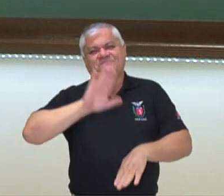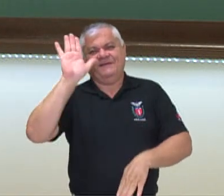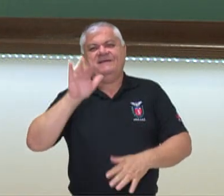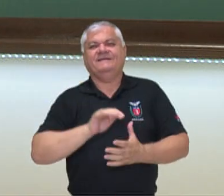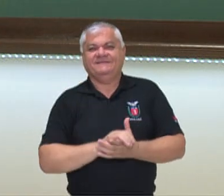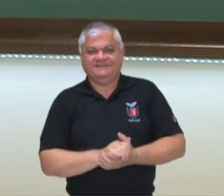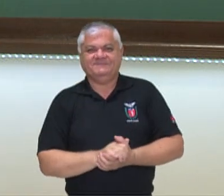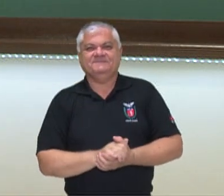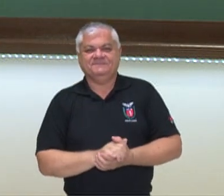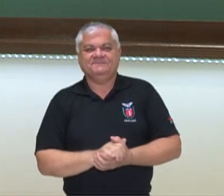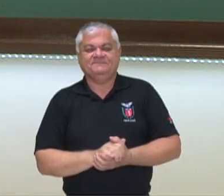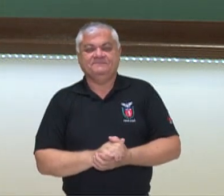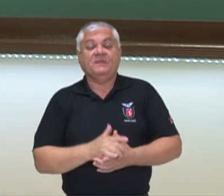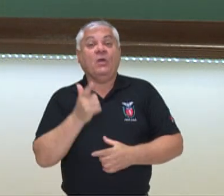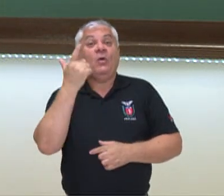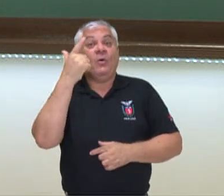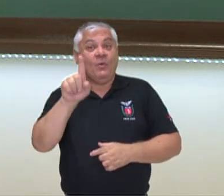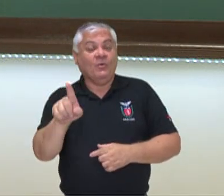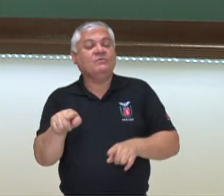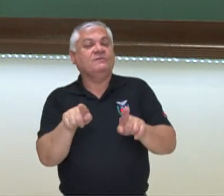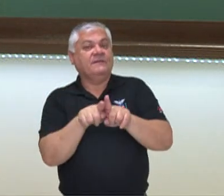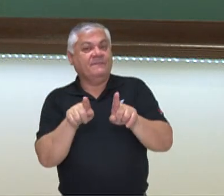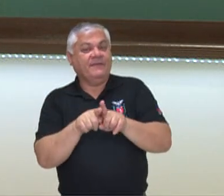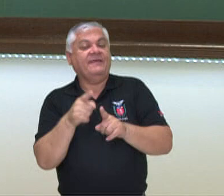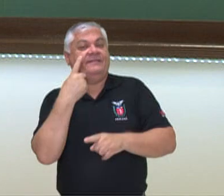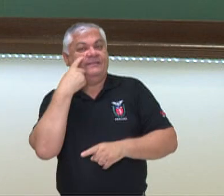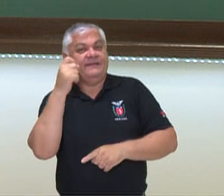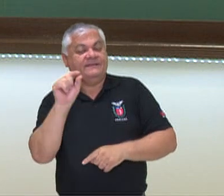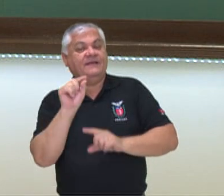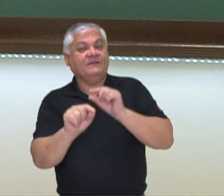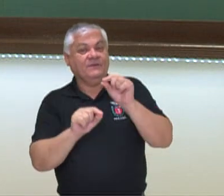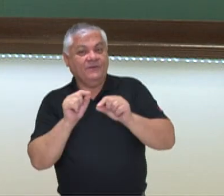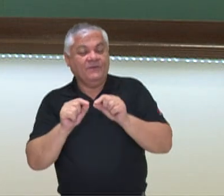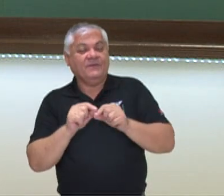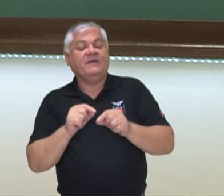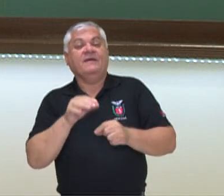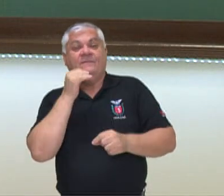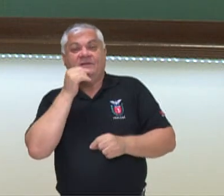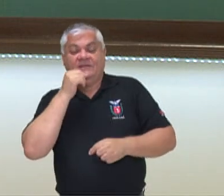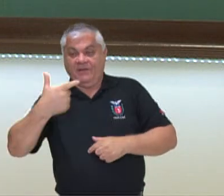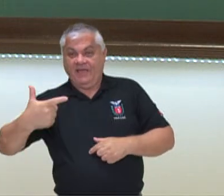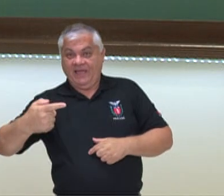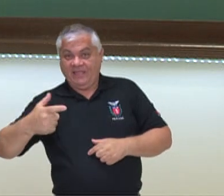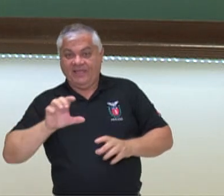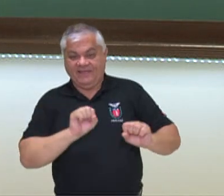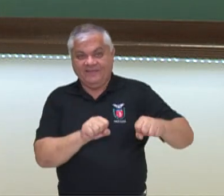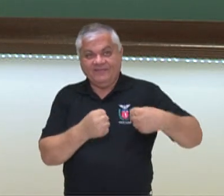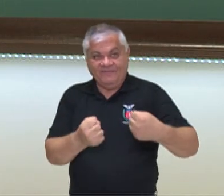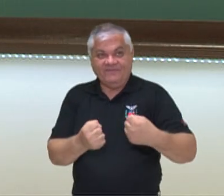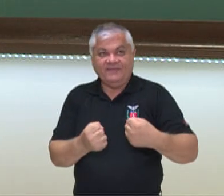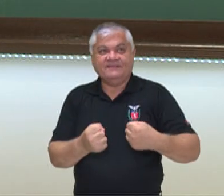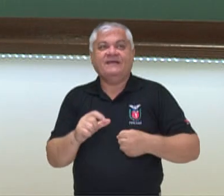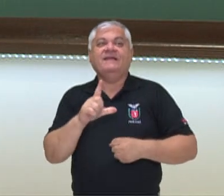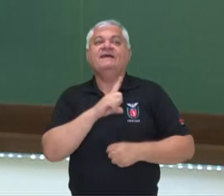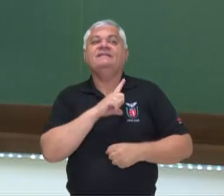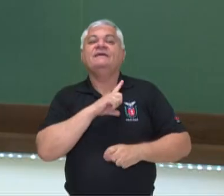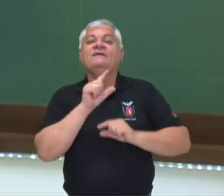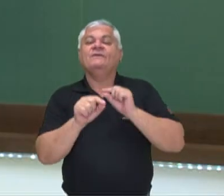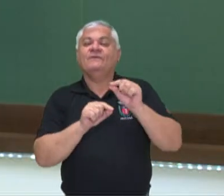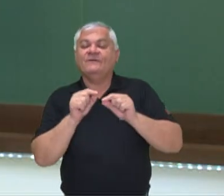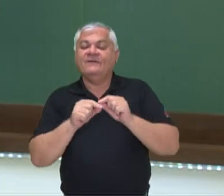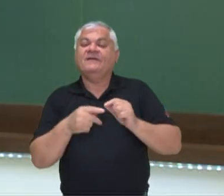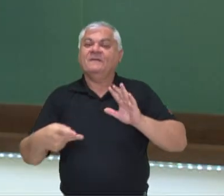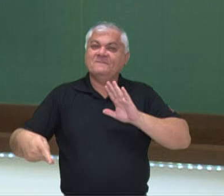tá? Outra coisa interessante no handebol é que essas duas fases de ataque e defesa, elas são